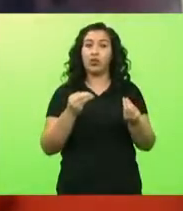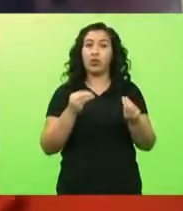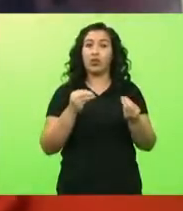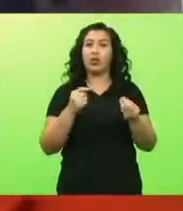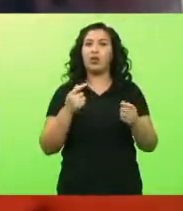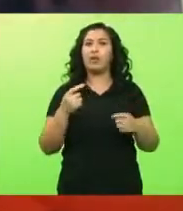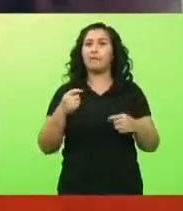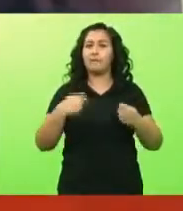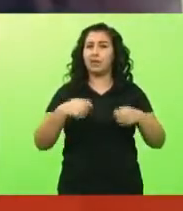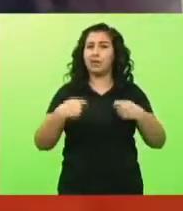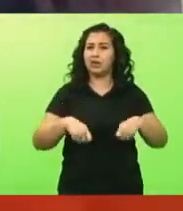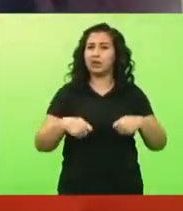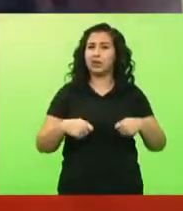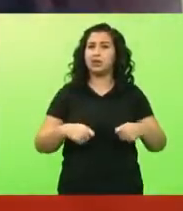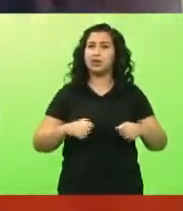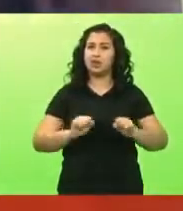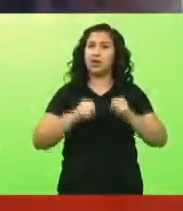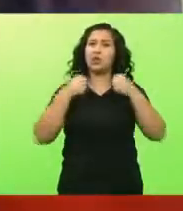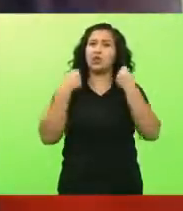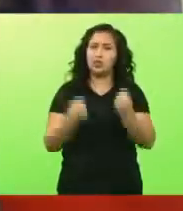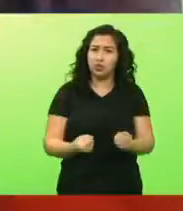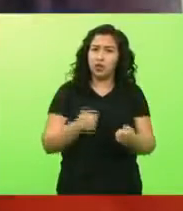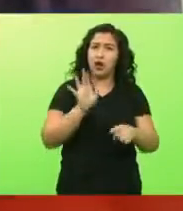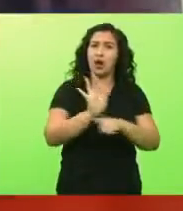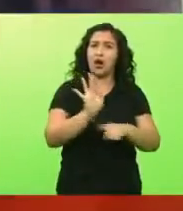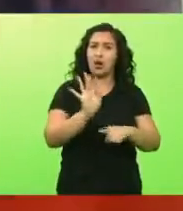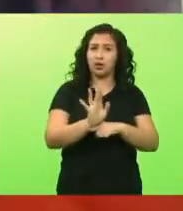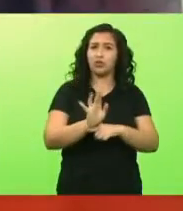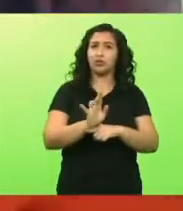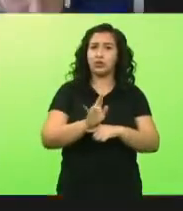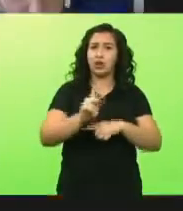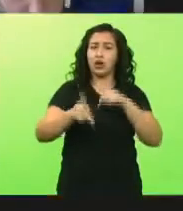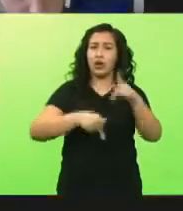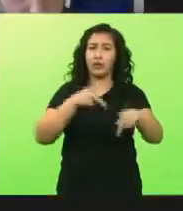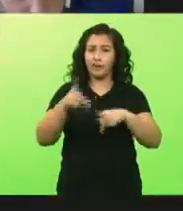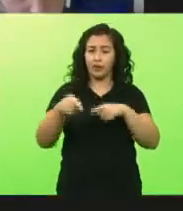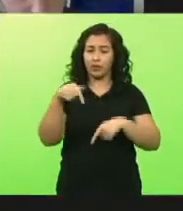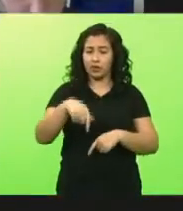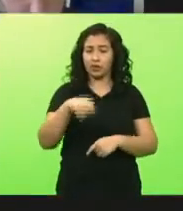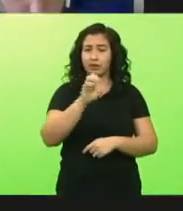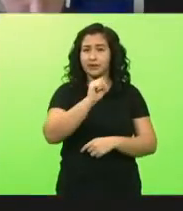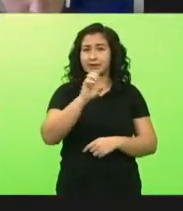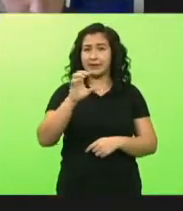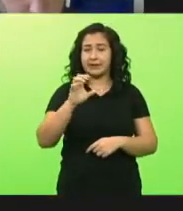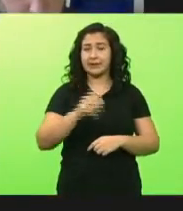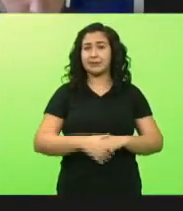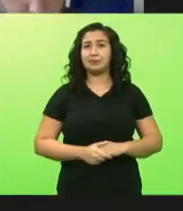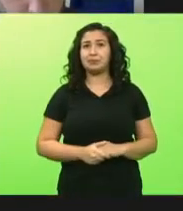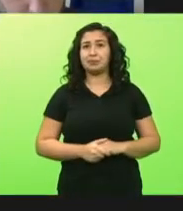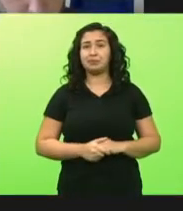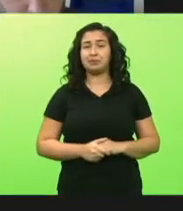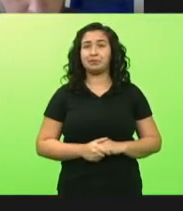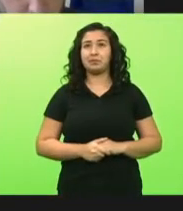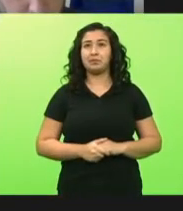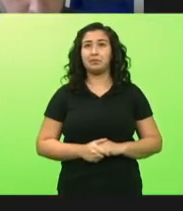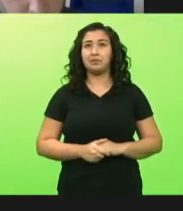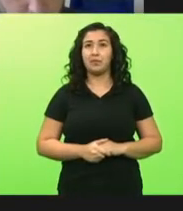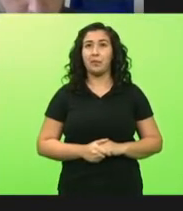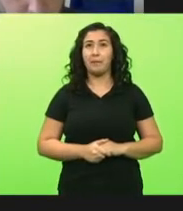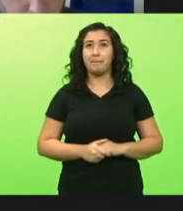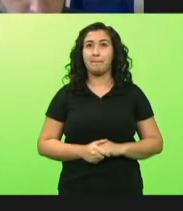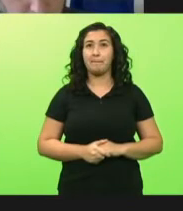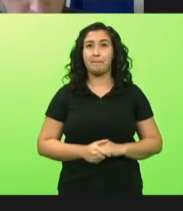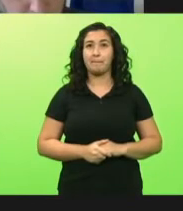e renda para nosso povo e a nossa região. Muito obrigado. Pela ordem, presidente. Questão de ordem, presidente. Deputado Minotto. Pela